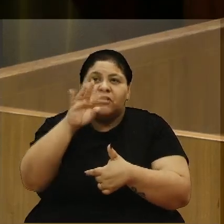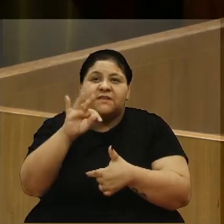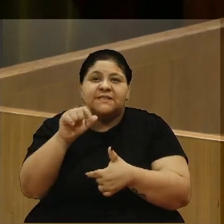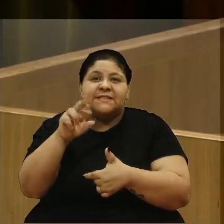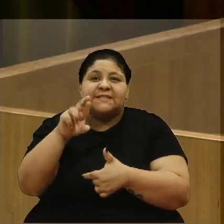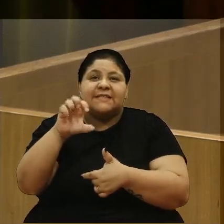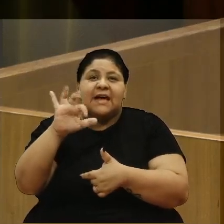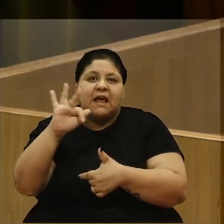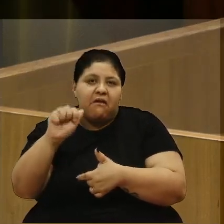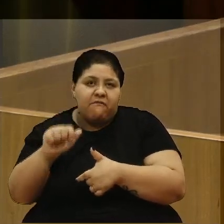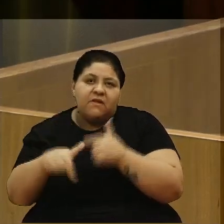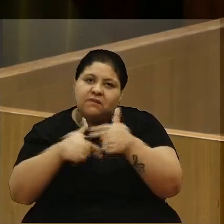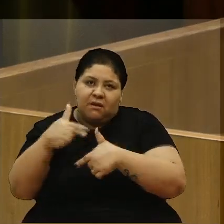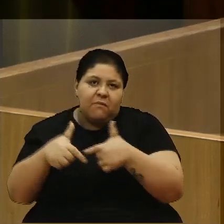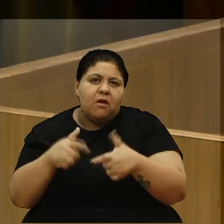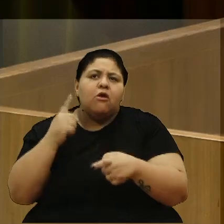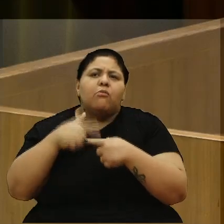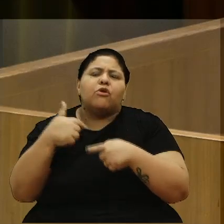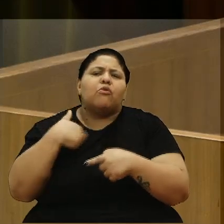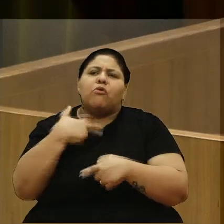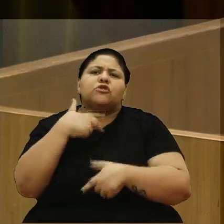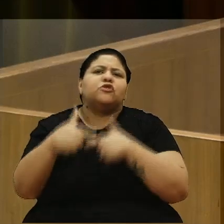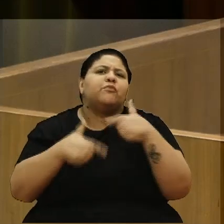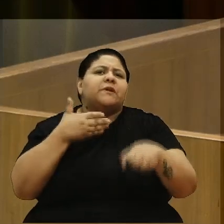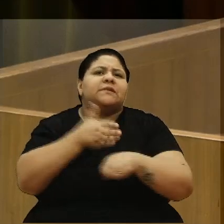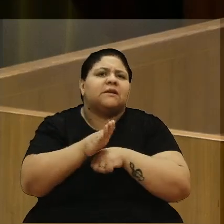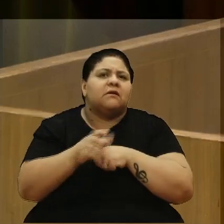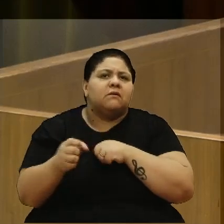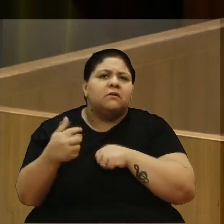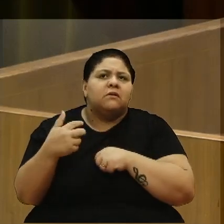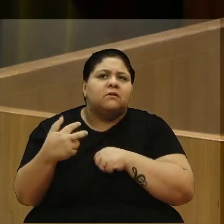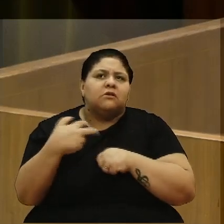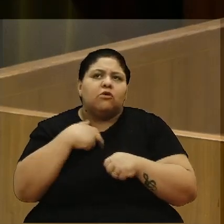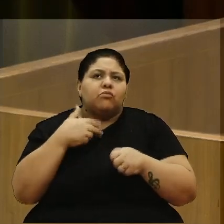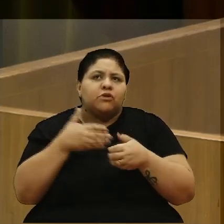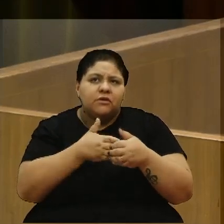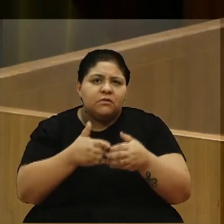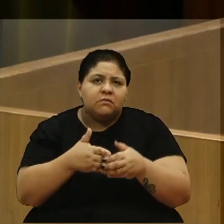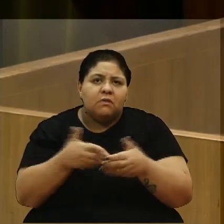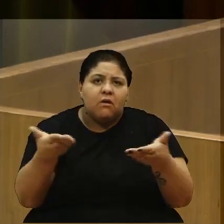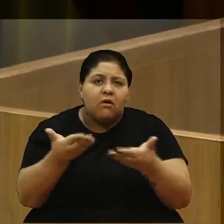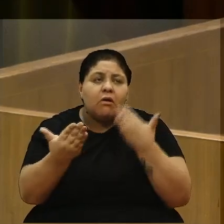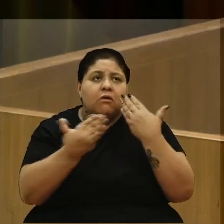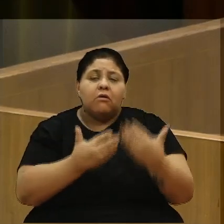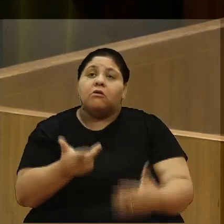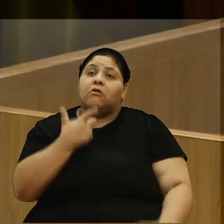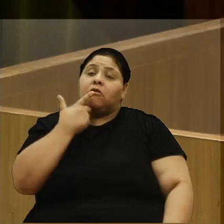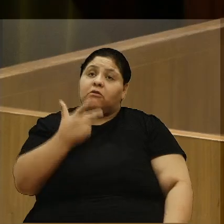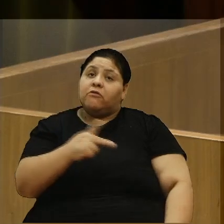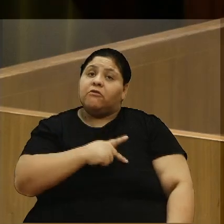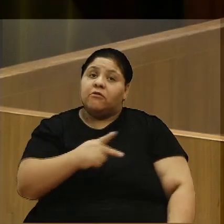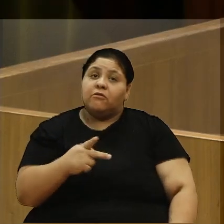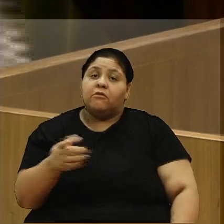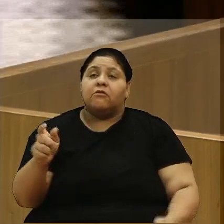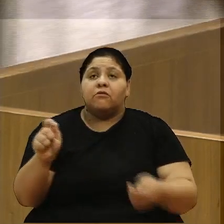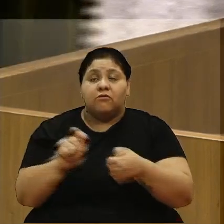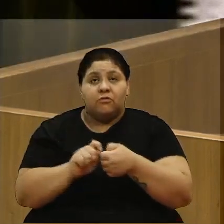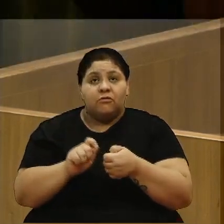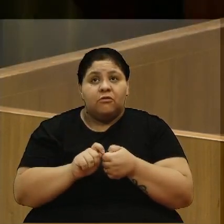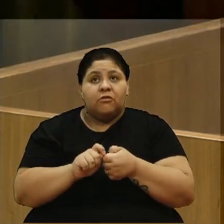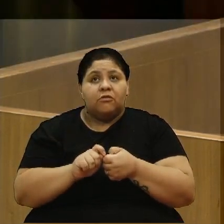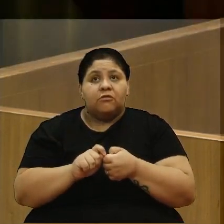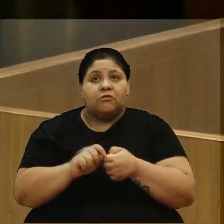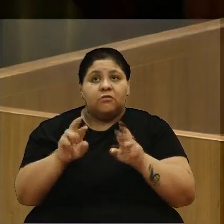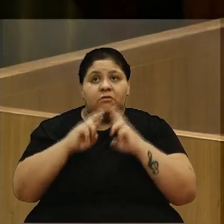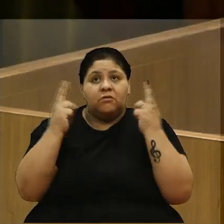Então, por que eu não posso participar da força-tarefa? Por que nós não podemos acompanhar? Fica o questionamento. Falei para o presidente hoje que nós faremos aqui uma